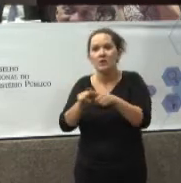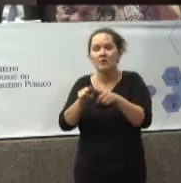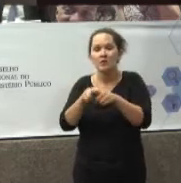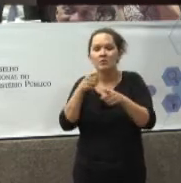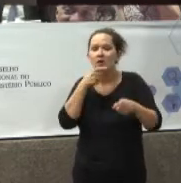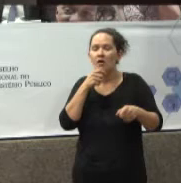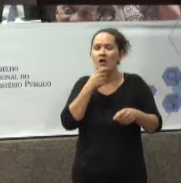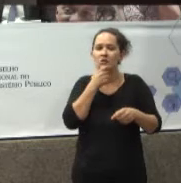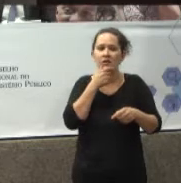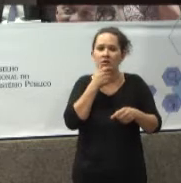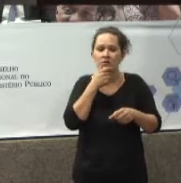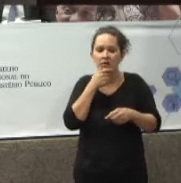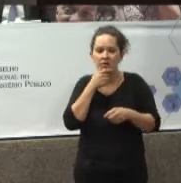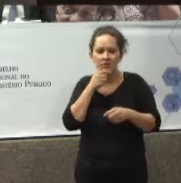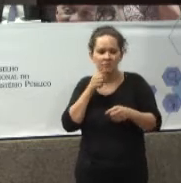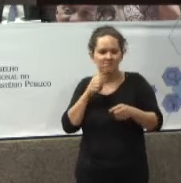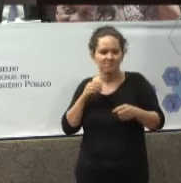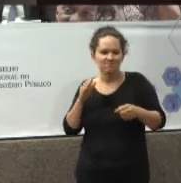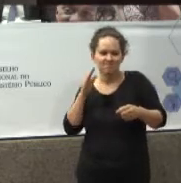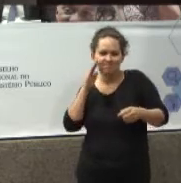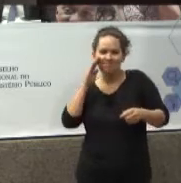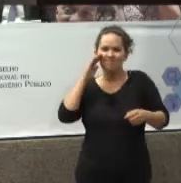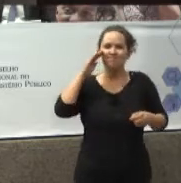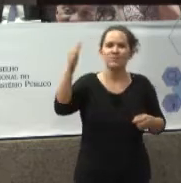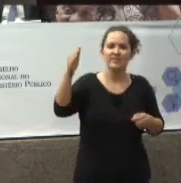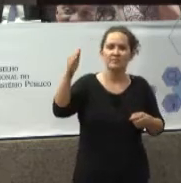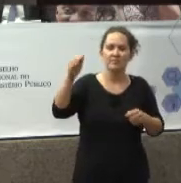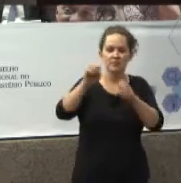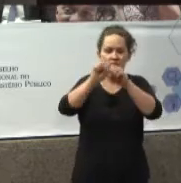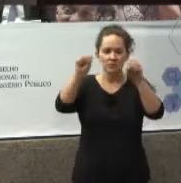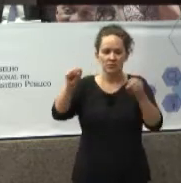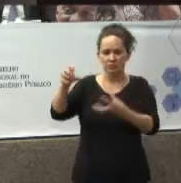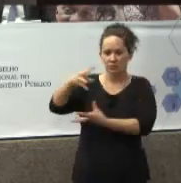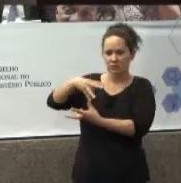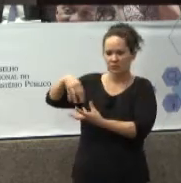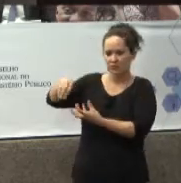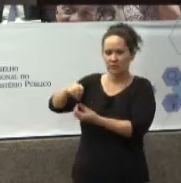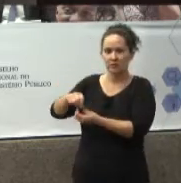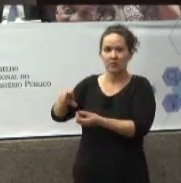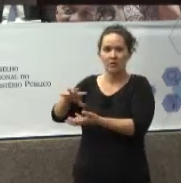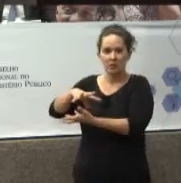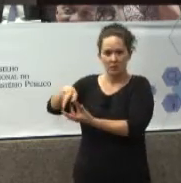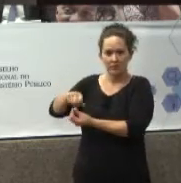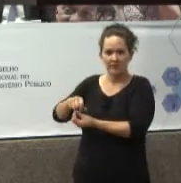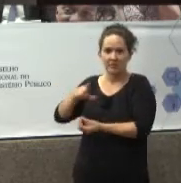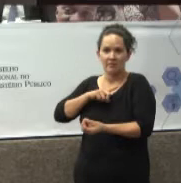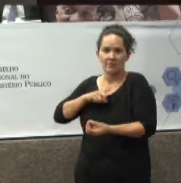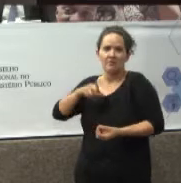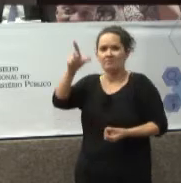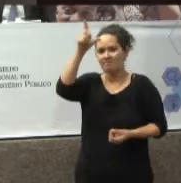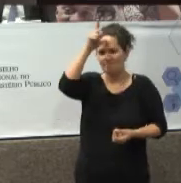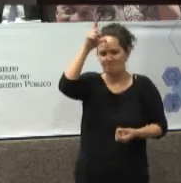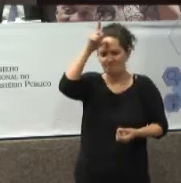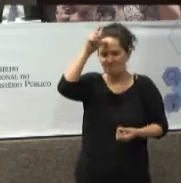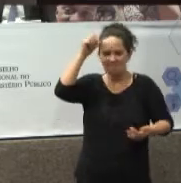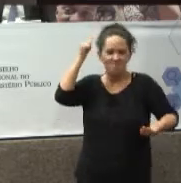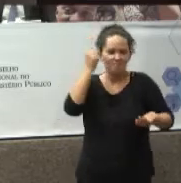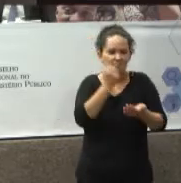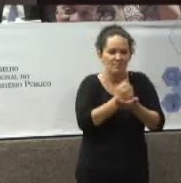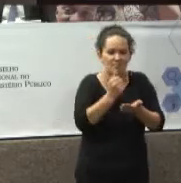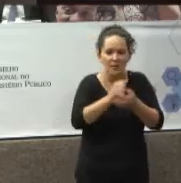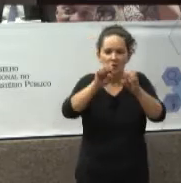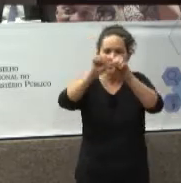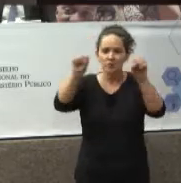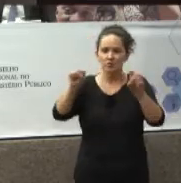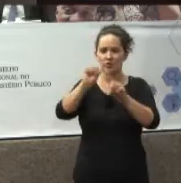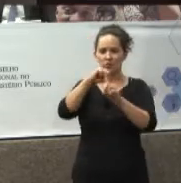marco histórico do sistema brt é um sistema universal e alemanha como grande marca do sistema social do